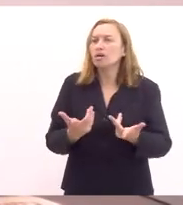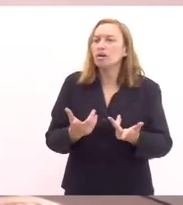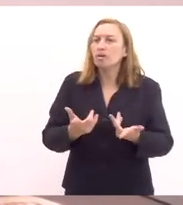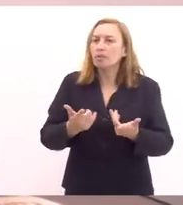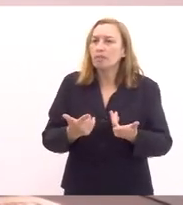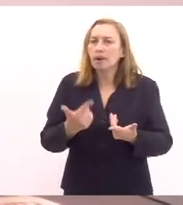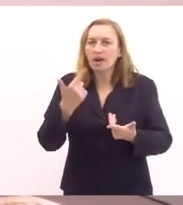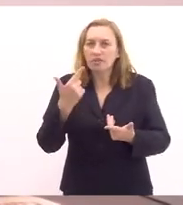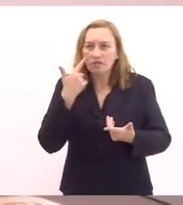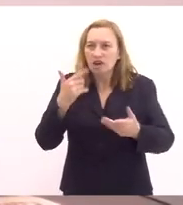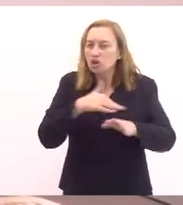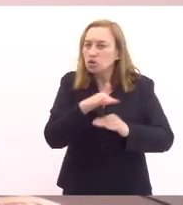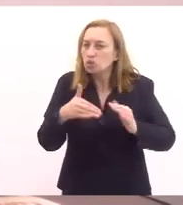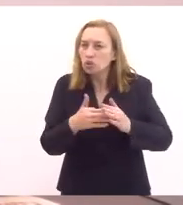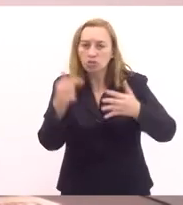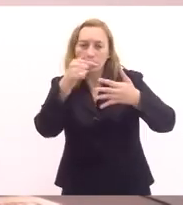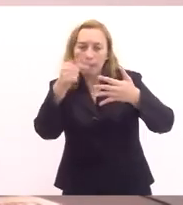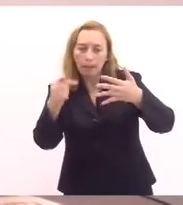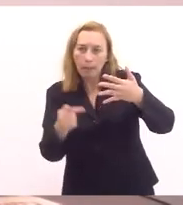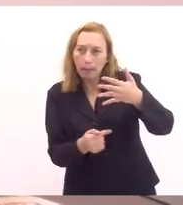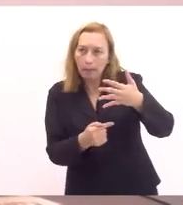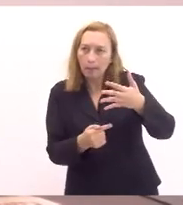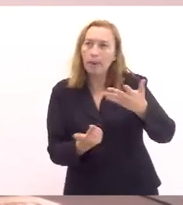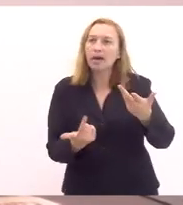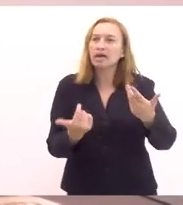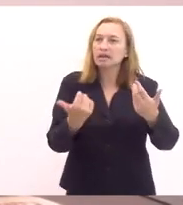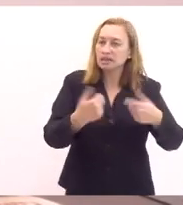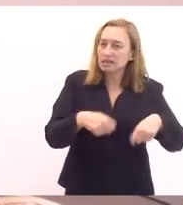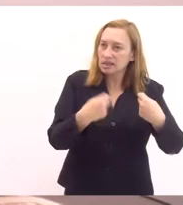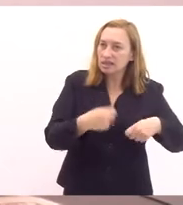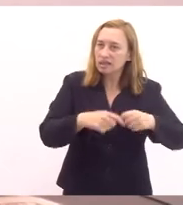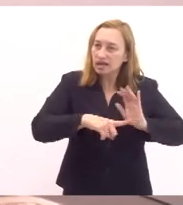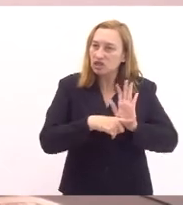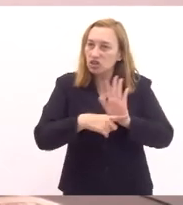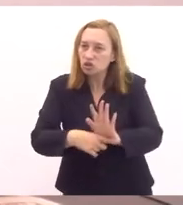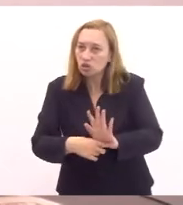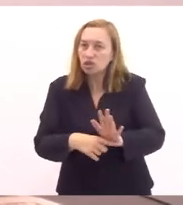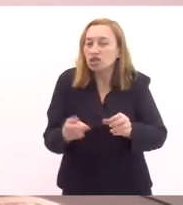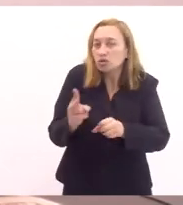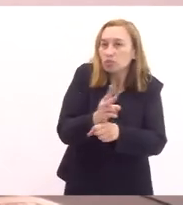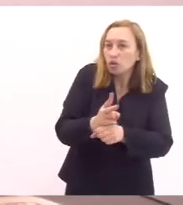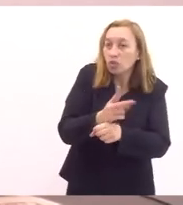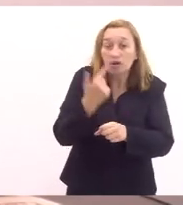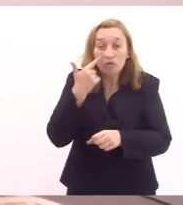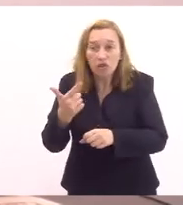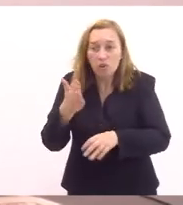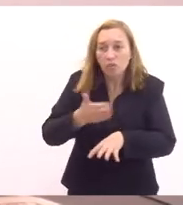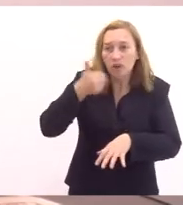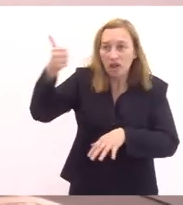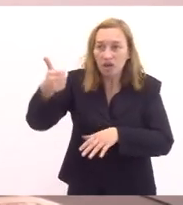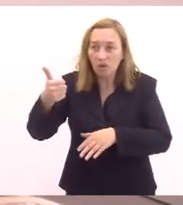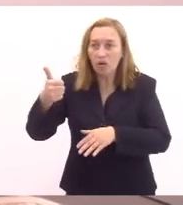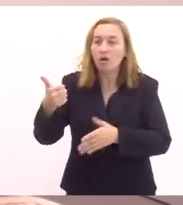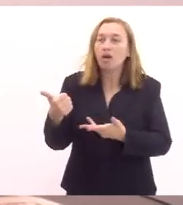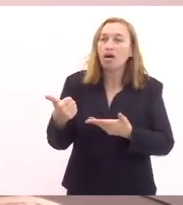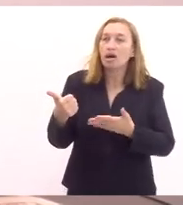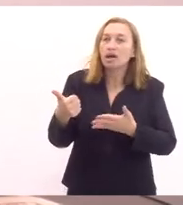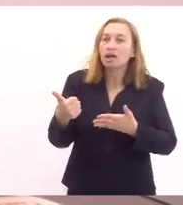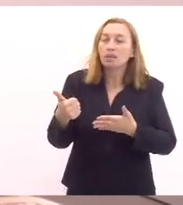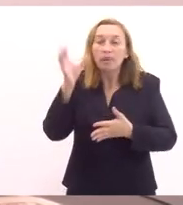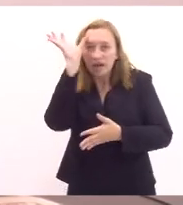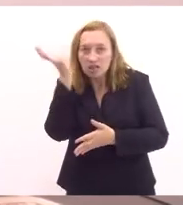destacar todos esses pontos esses gargalos da assistência E que esteja procurando trabalhar na direção de